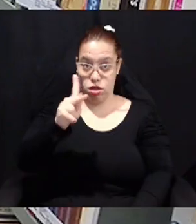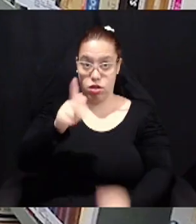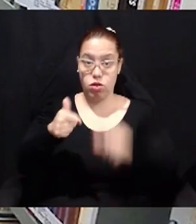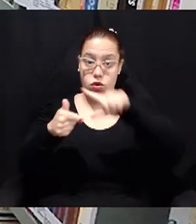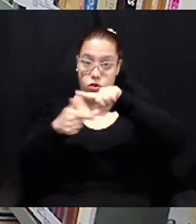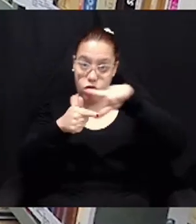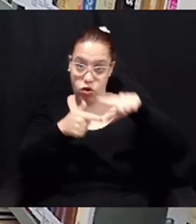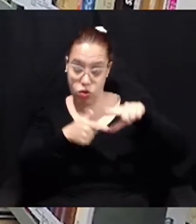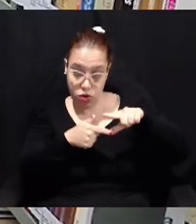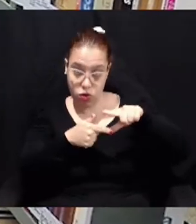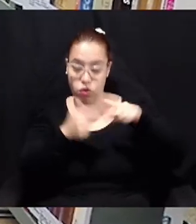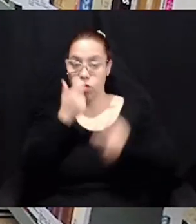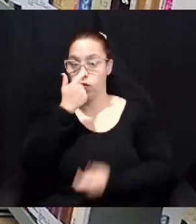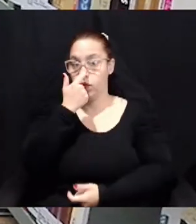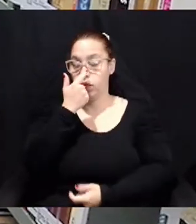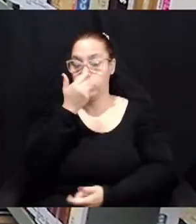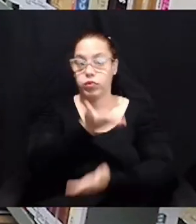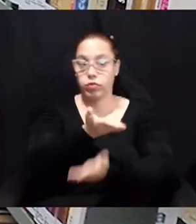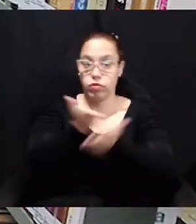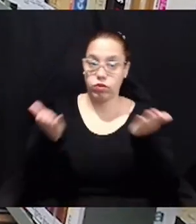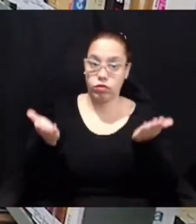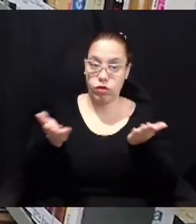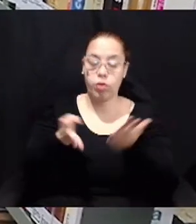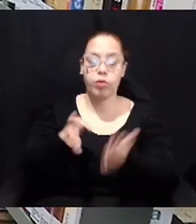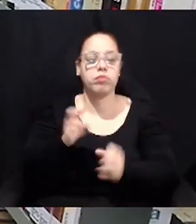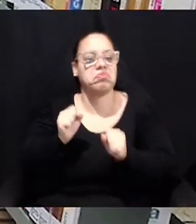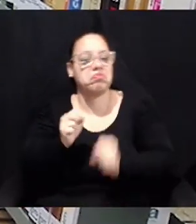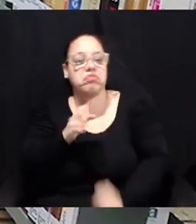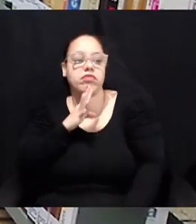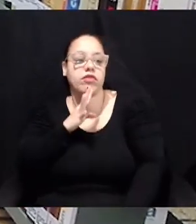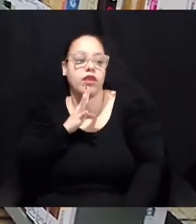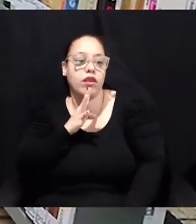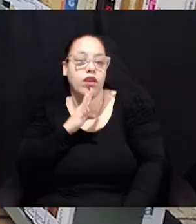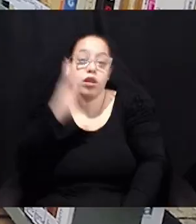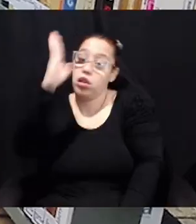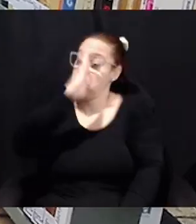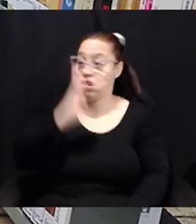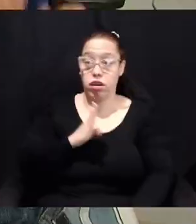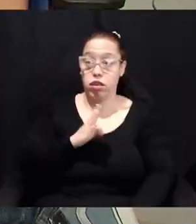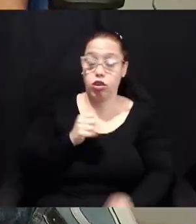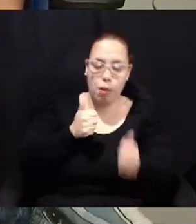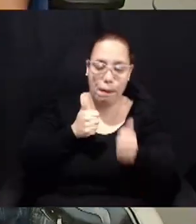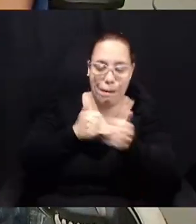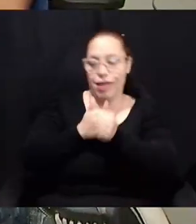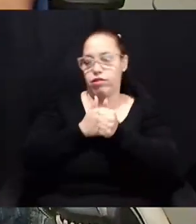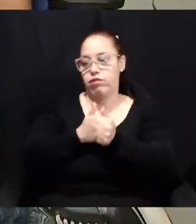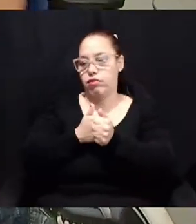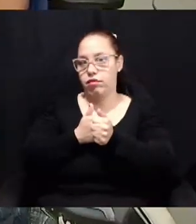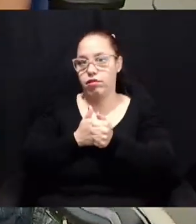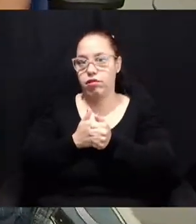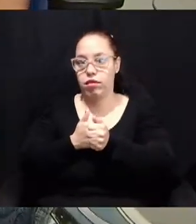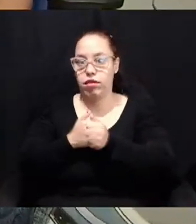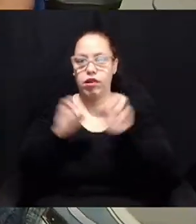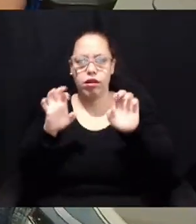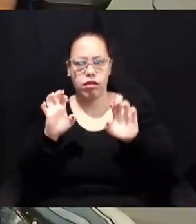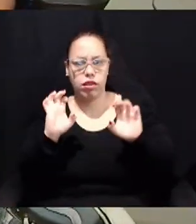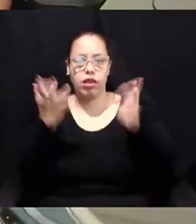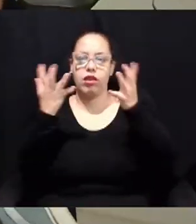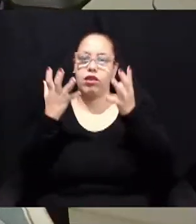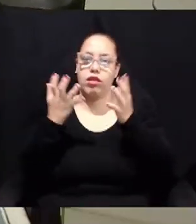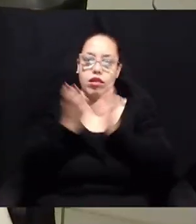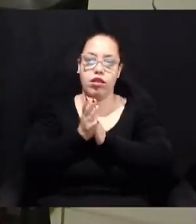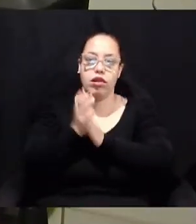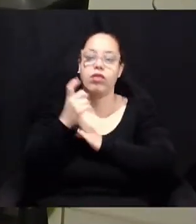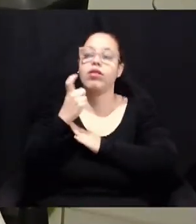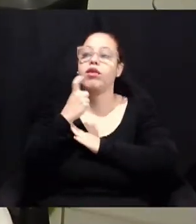região para participar, e aí vocês vão poder conhecer o quadrinho nacional de perto, assim, né? A gente tem outros eventos, é claro, tem o Campinas Anime Fest, que eu já